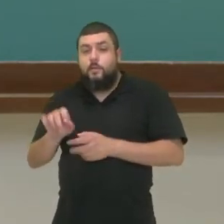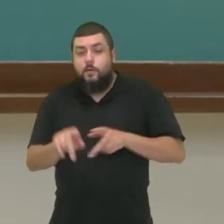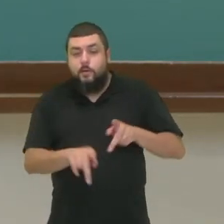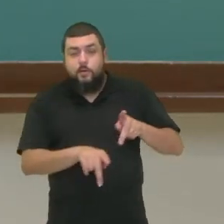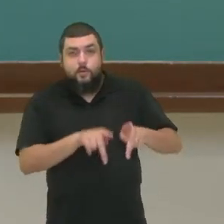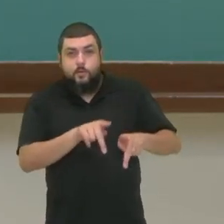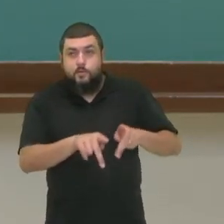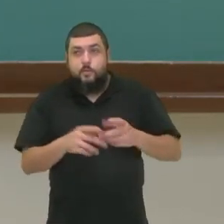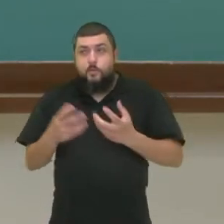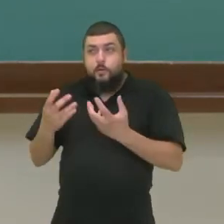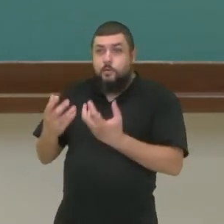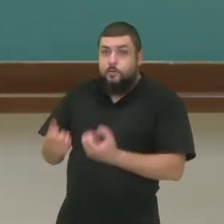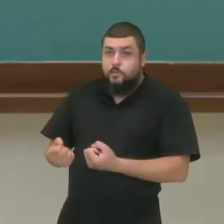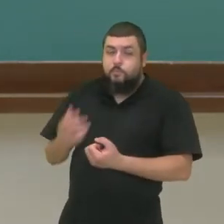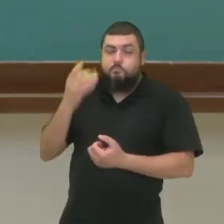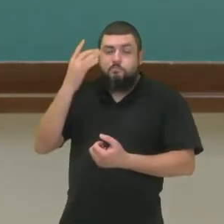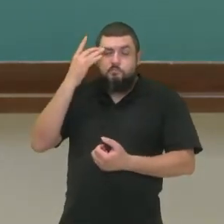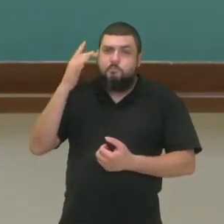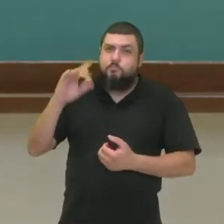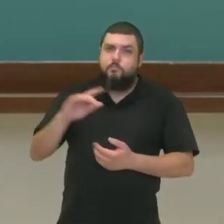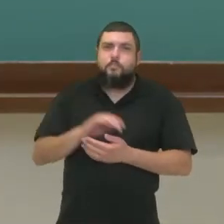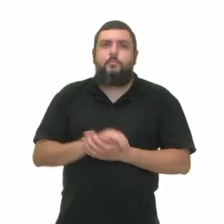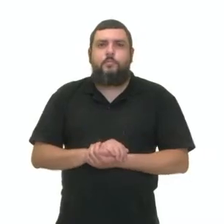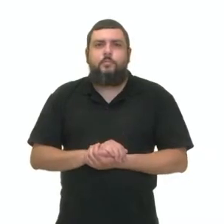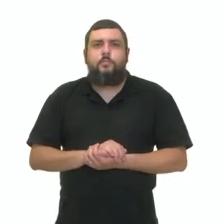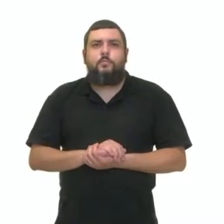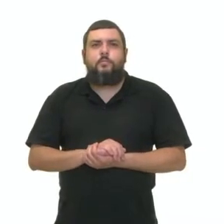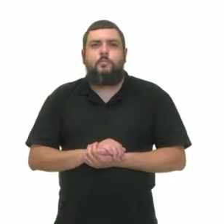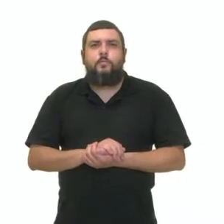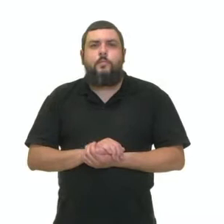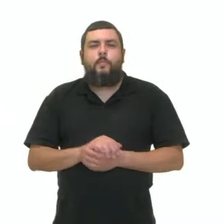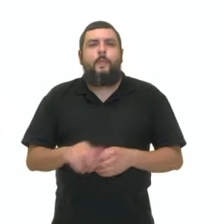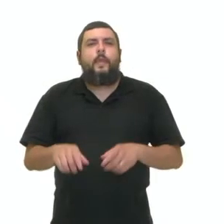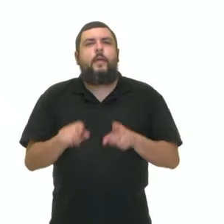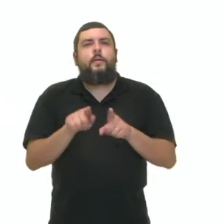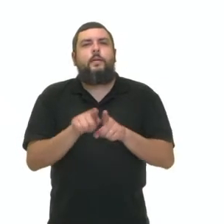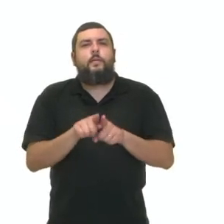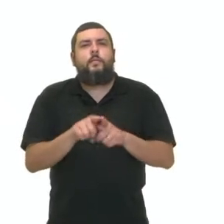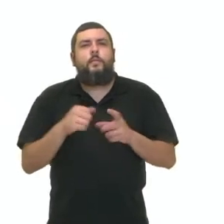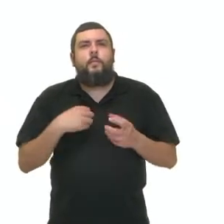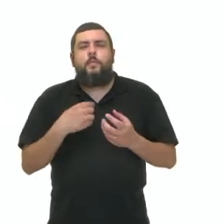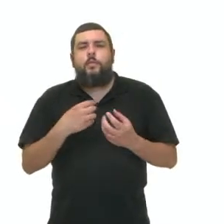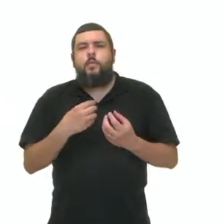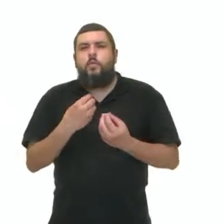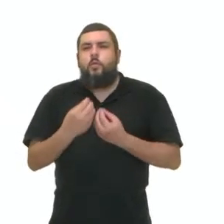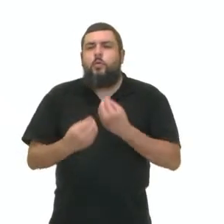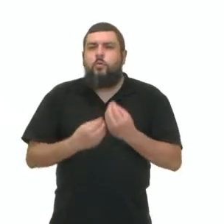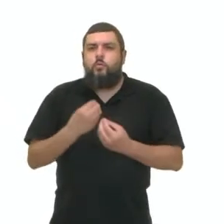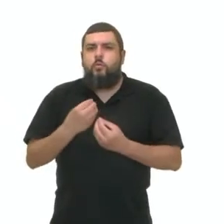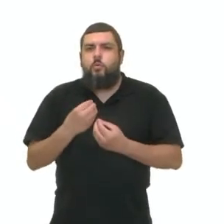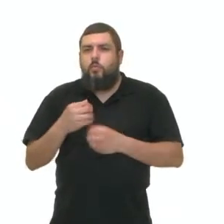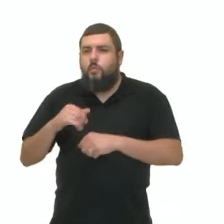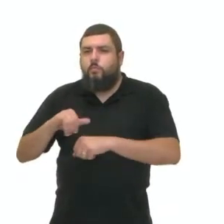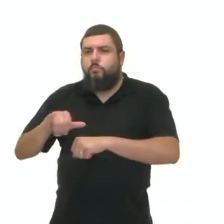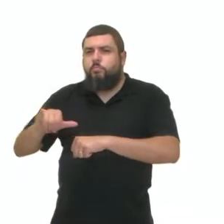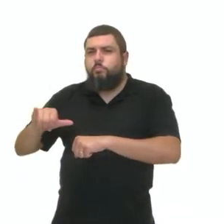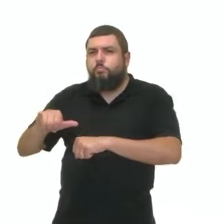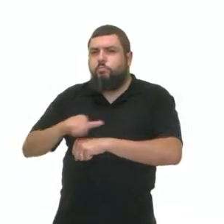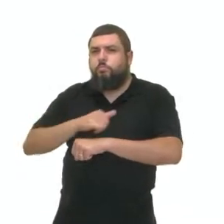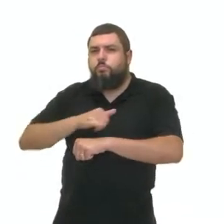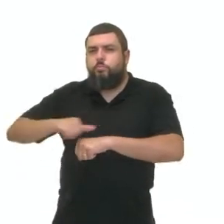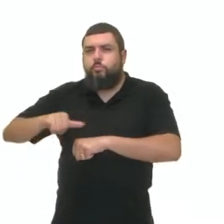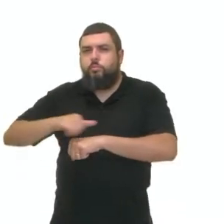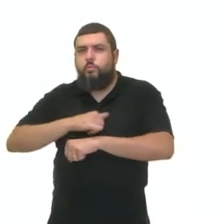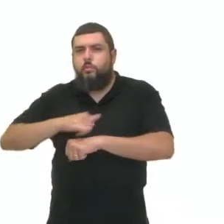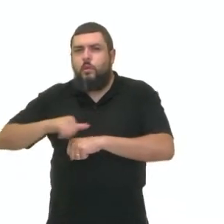menos era a tentativa. A realização de cerimônias públicas era uma forma muito antiga de manipular a opinião pública, persuadir